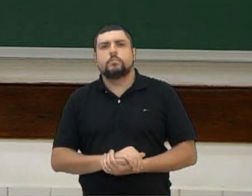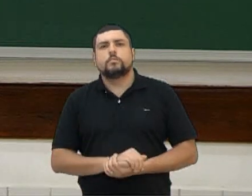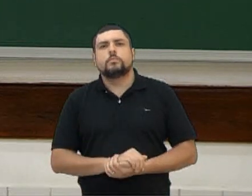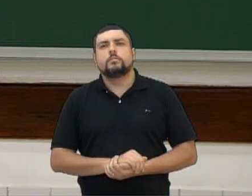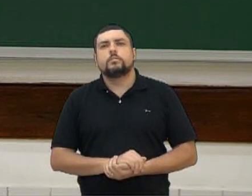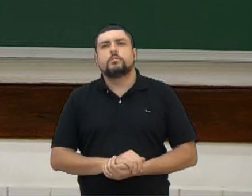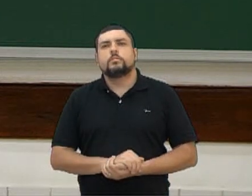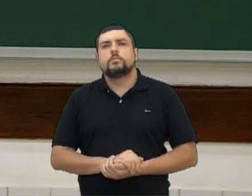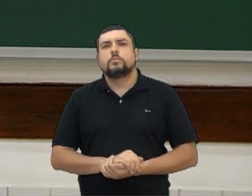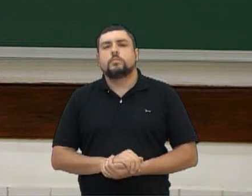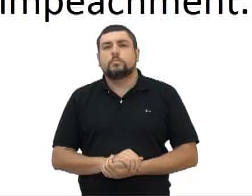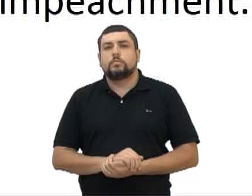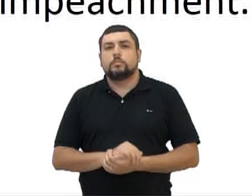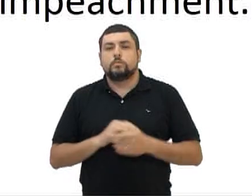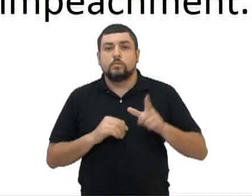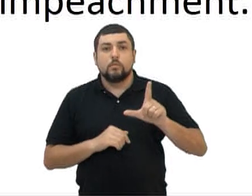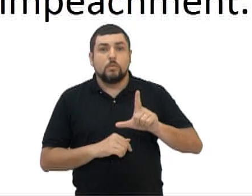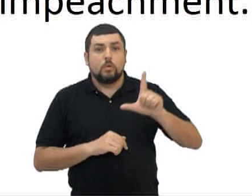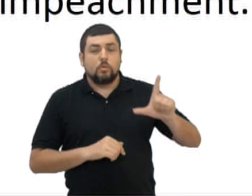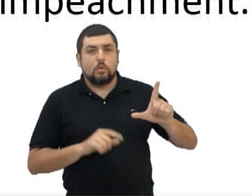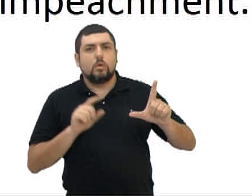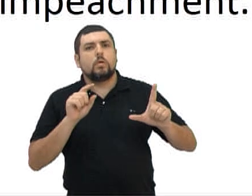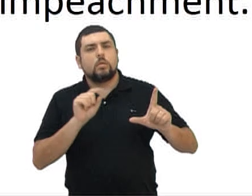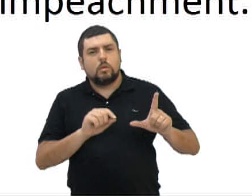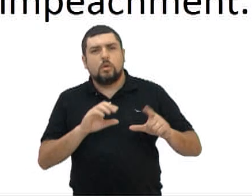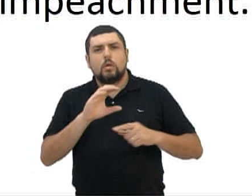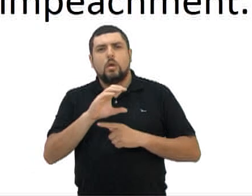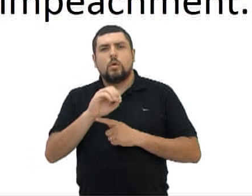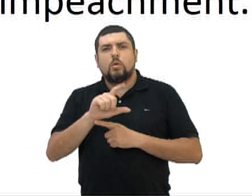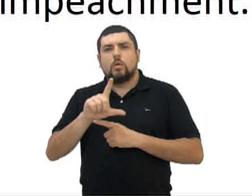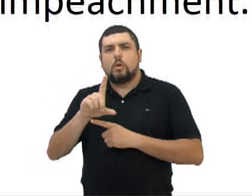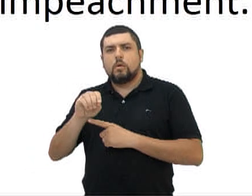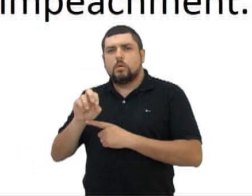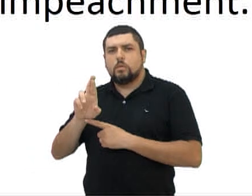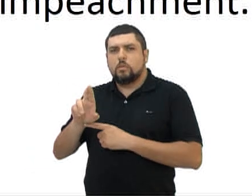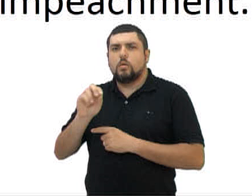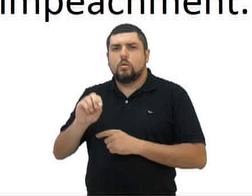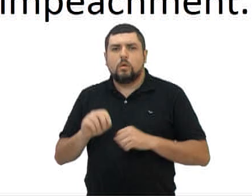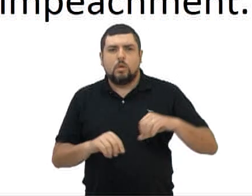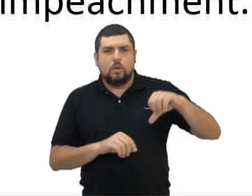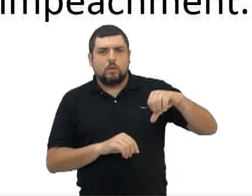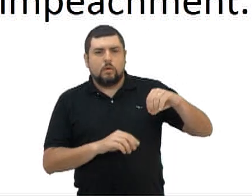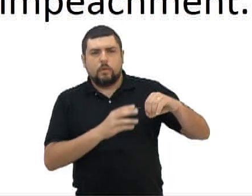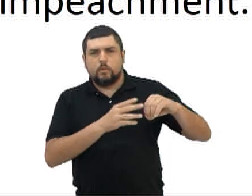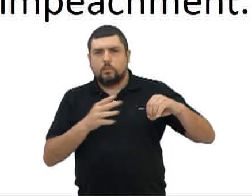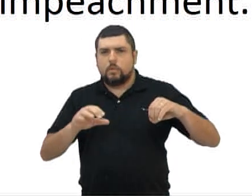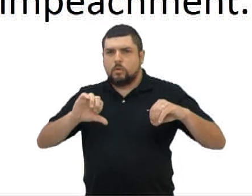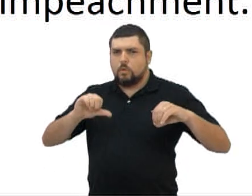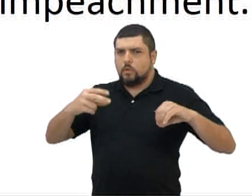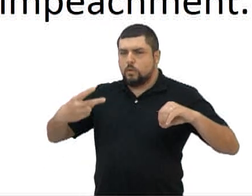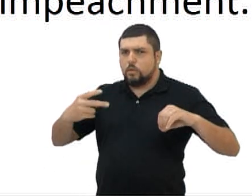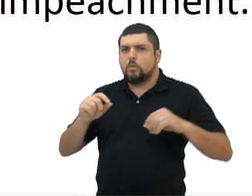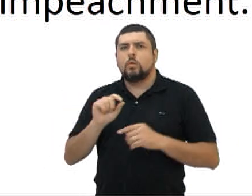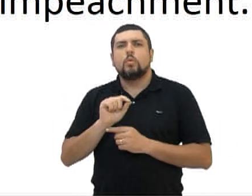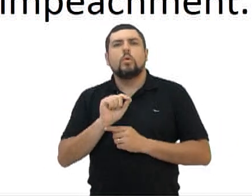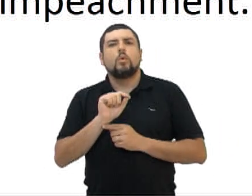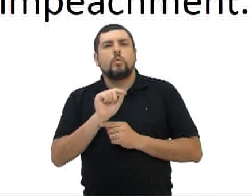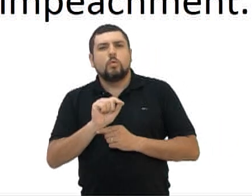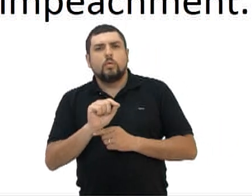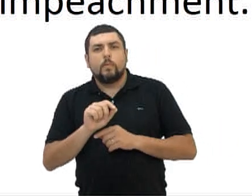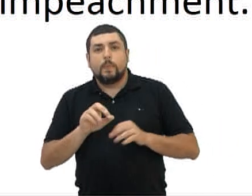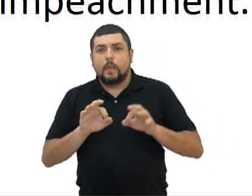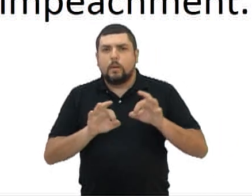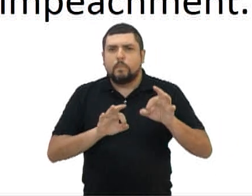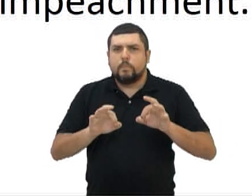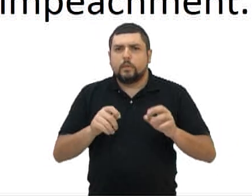Né? O presidente Collor, então, vai ocupar o poder de 90 a 92 e ele vai também ser responsável por um plano de controle